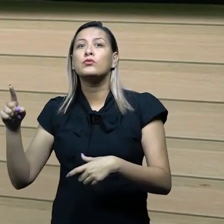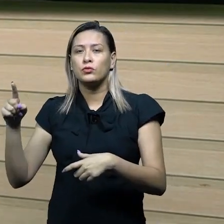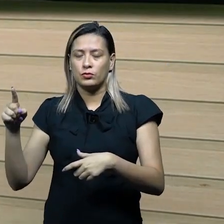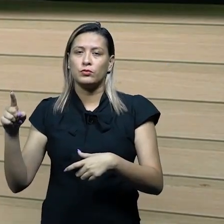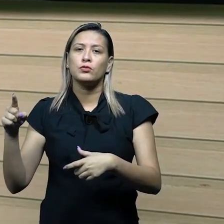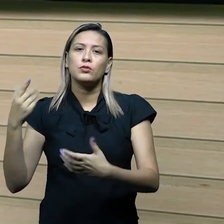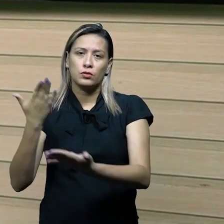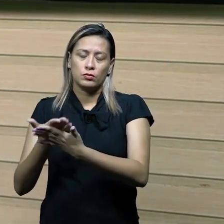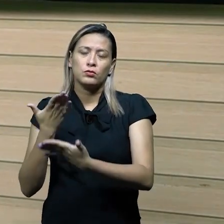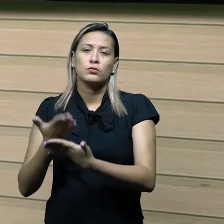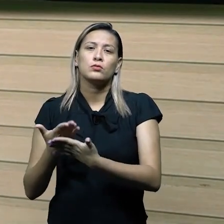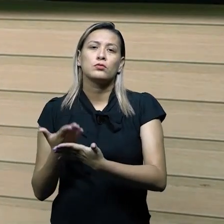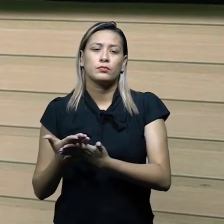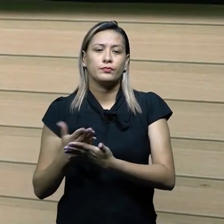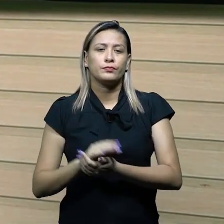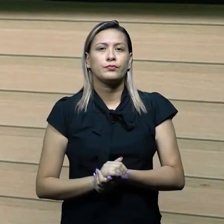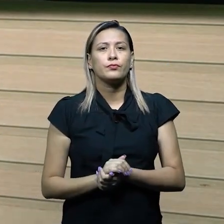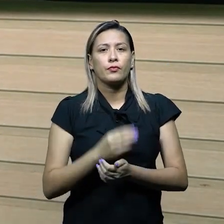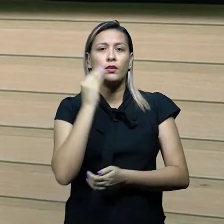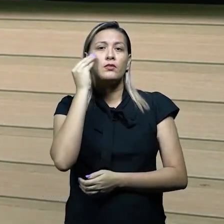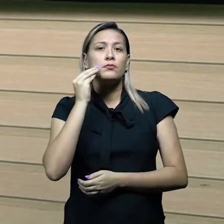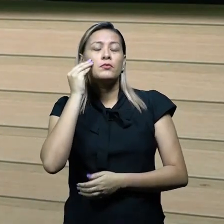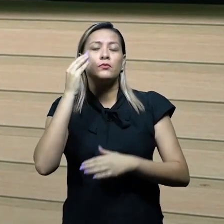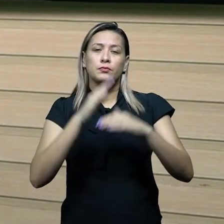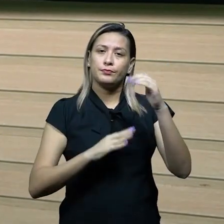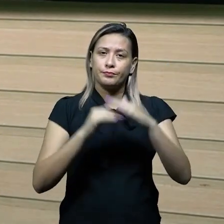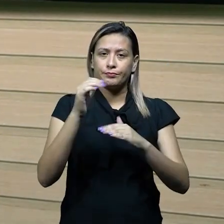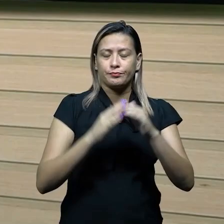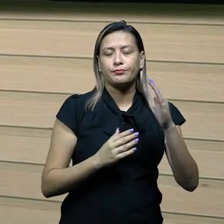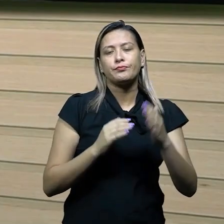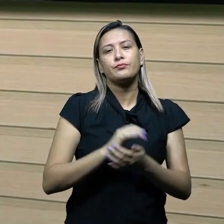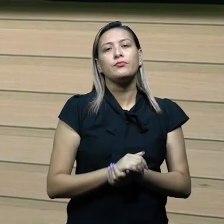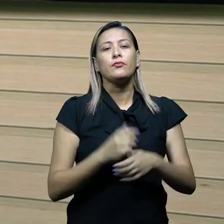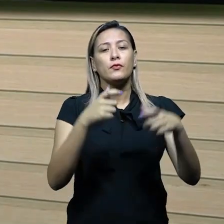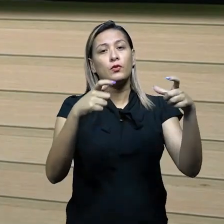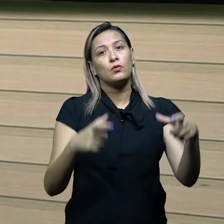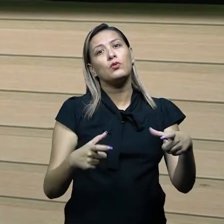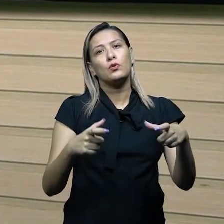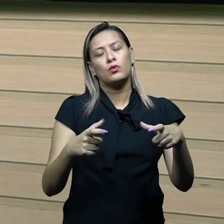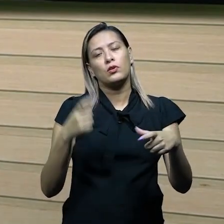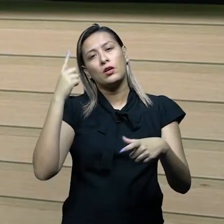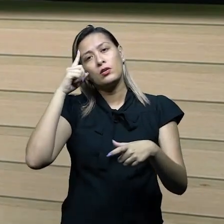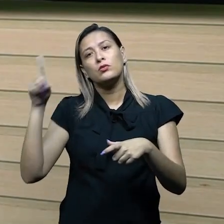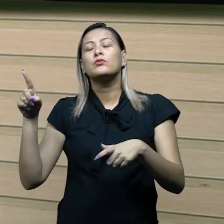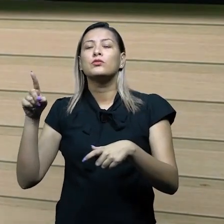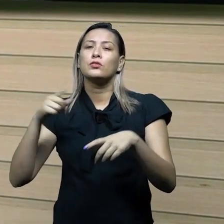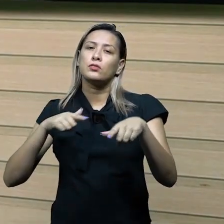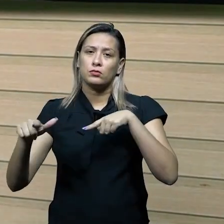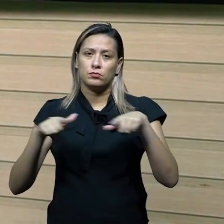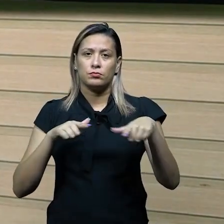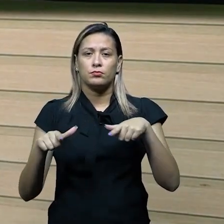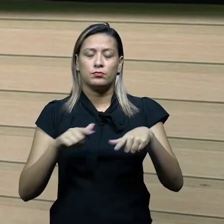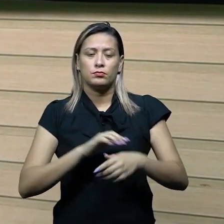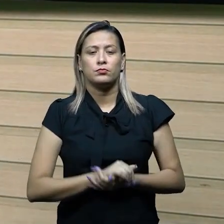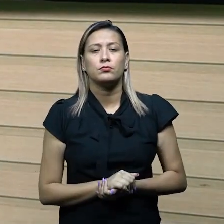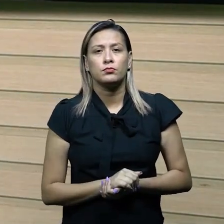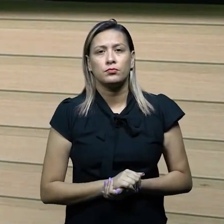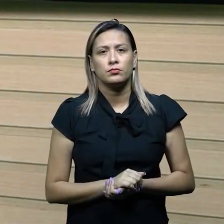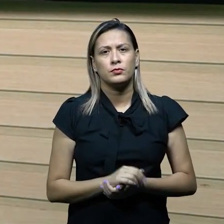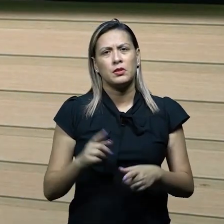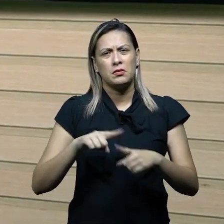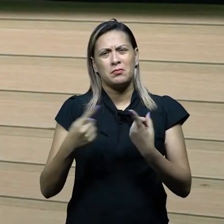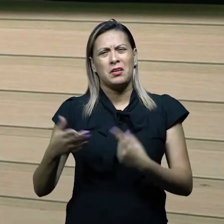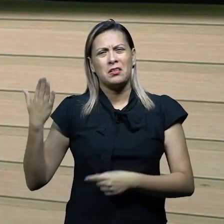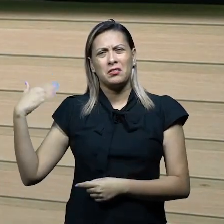você fez e quando você fez. Em relação às experiências profissionais, a mesma coisa, quando trabalhou e onde trabalhou. Professor,